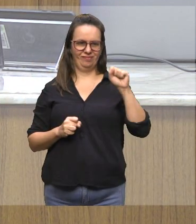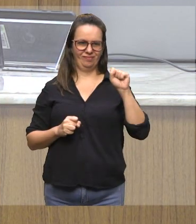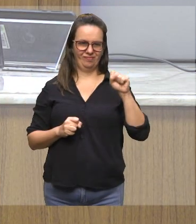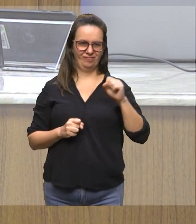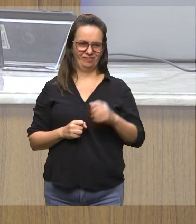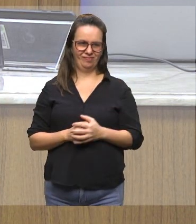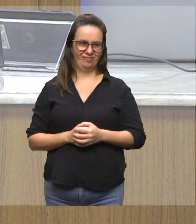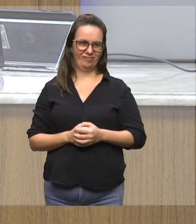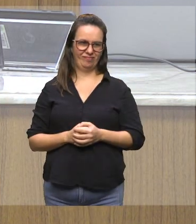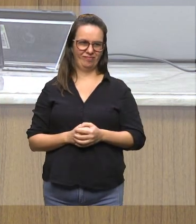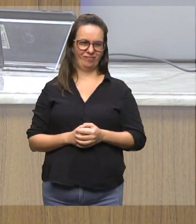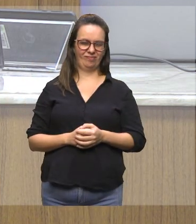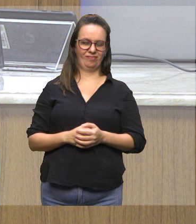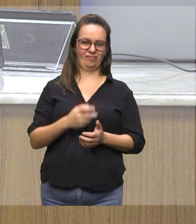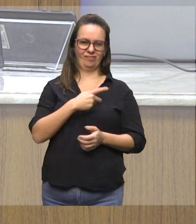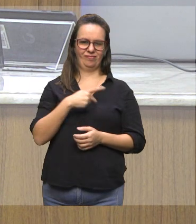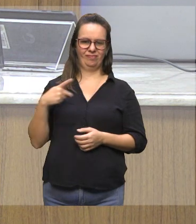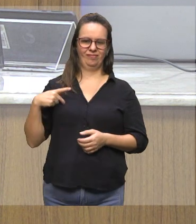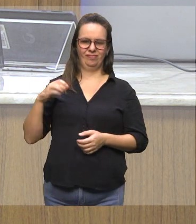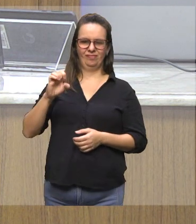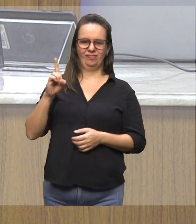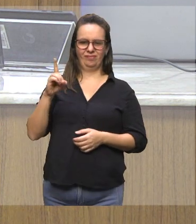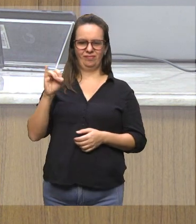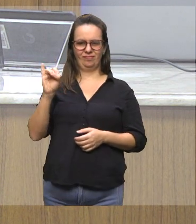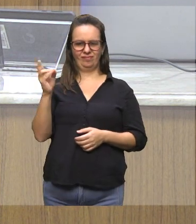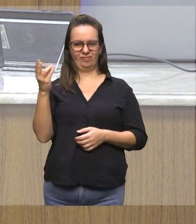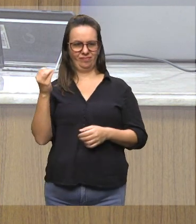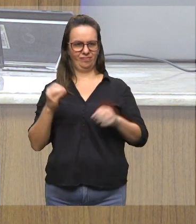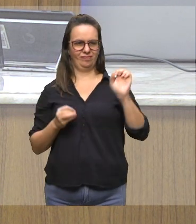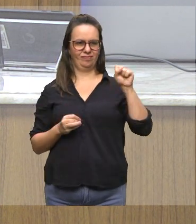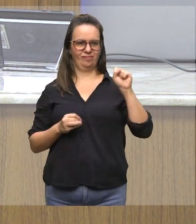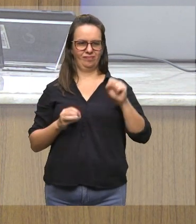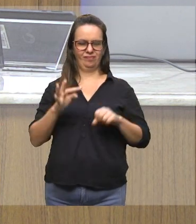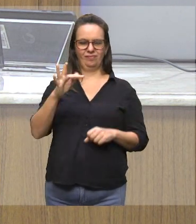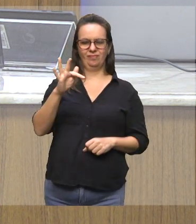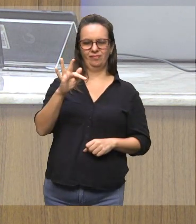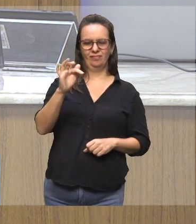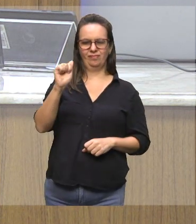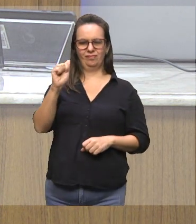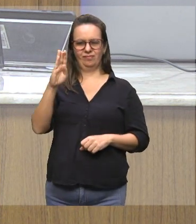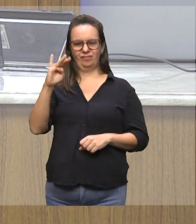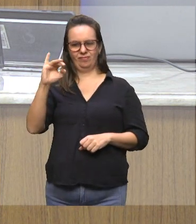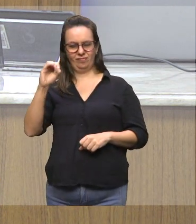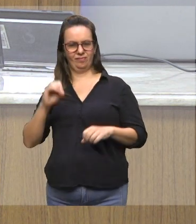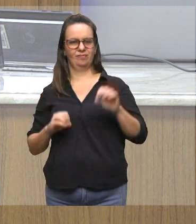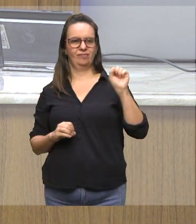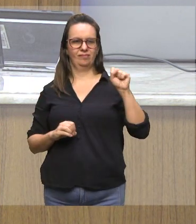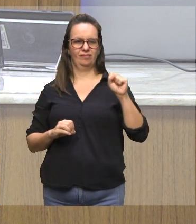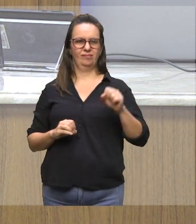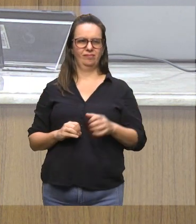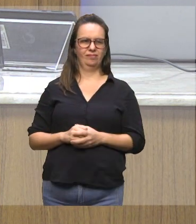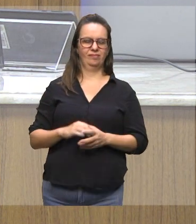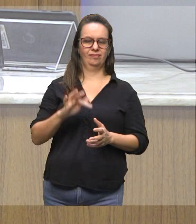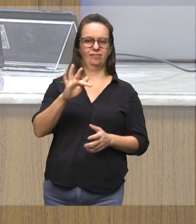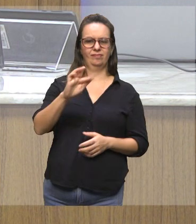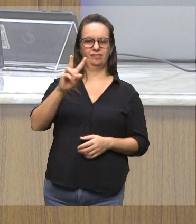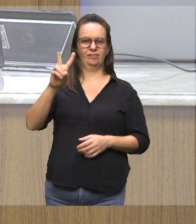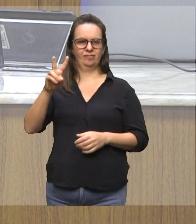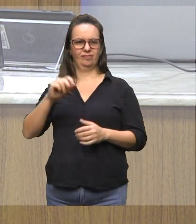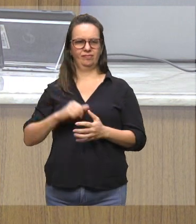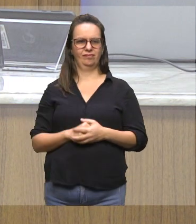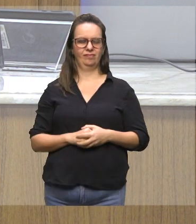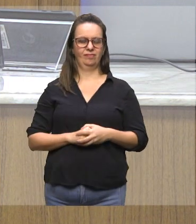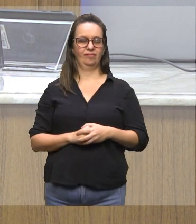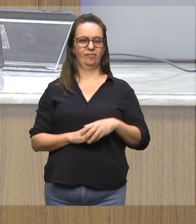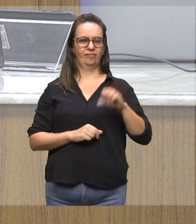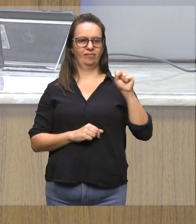Azevedo vota sim. Edson de Souza. Sim. Fábio Alex Nunes. Fabinho Alerta Verbal vota sim. Fernando Augusto Vieira de Souza. Fernando